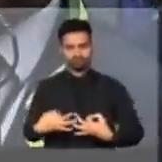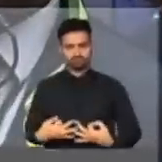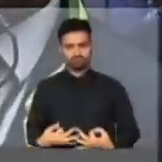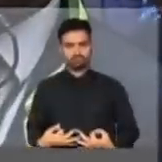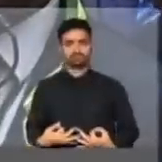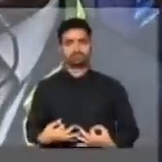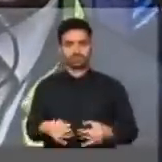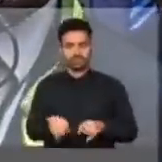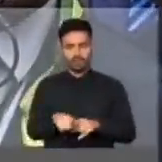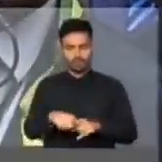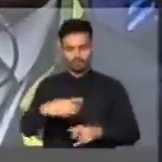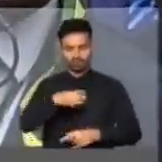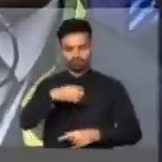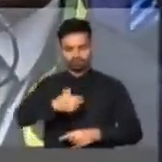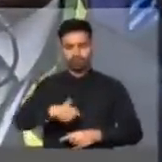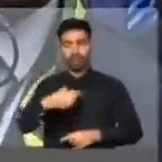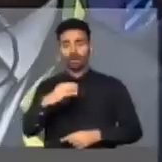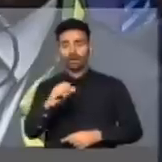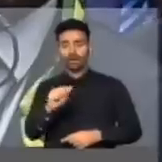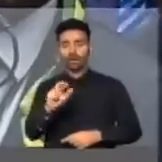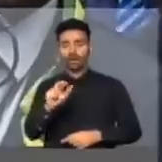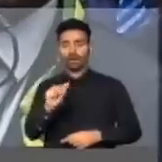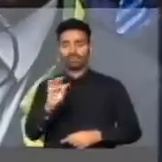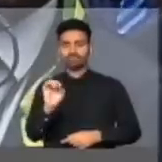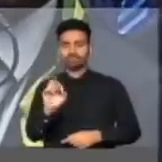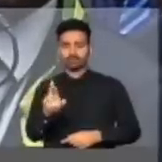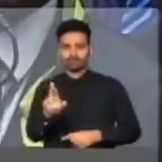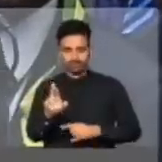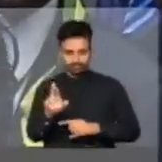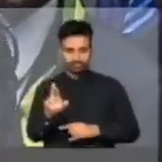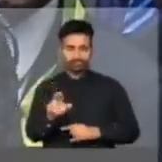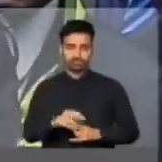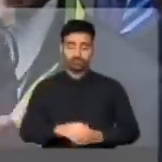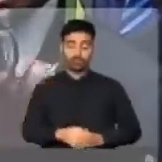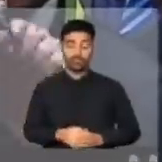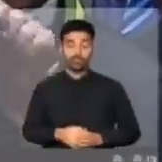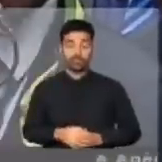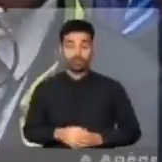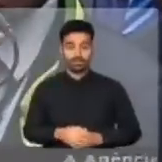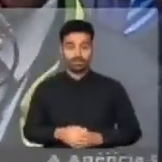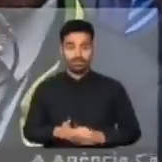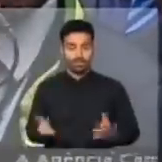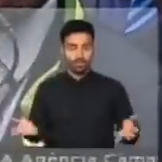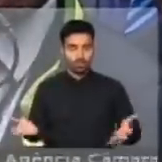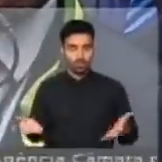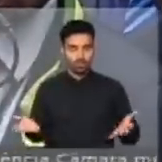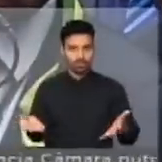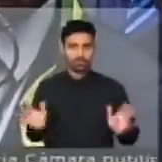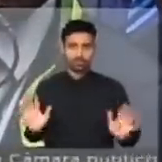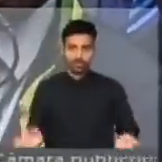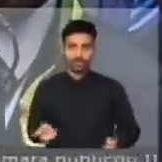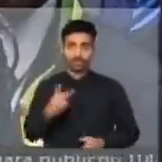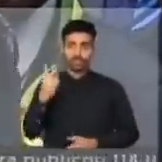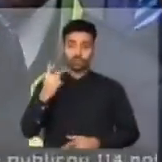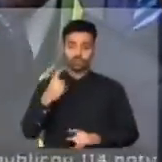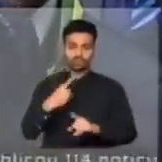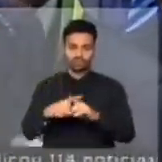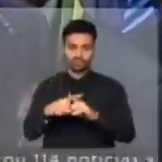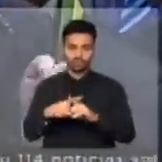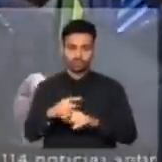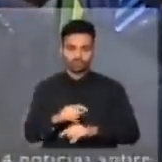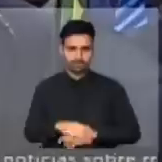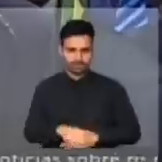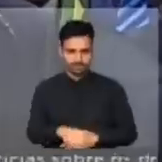seu caráter. Hoje, pela segunda vez,